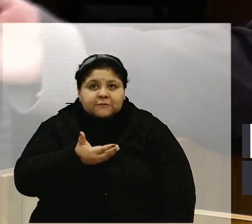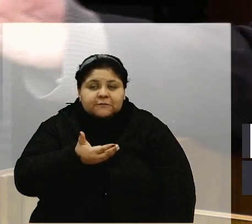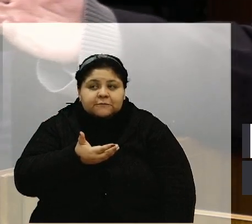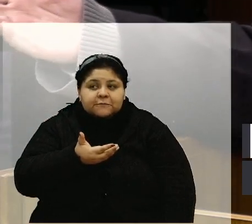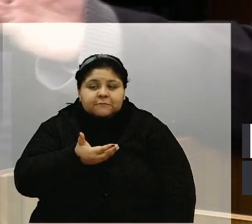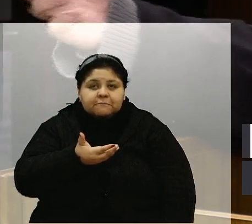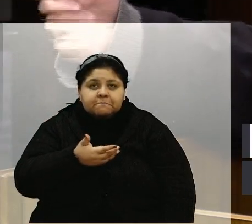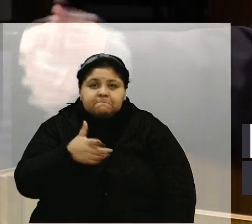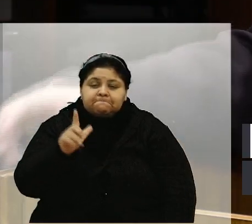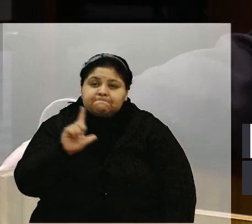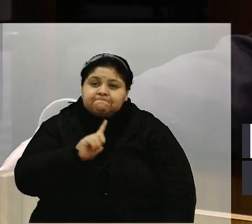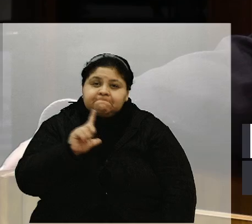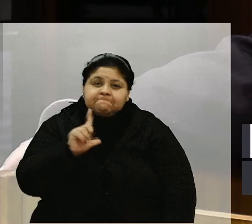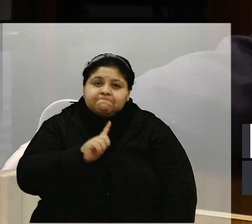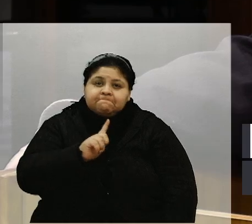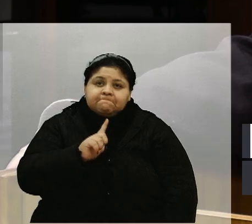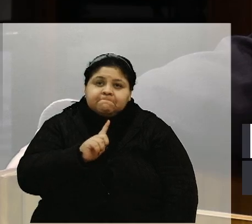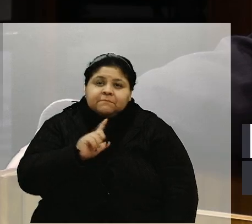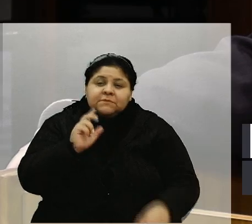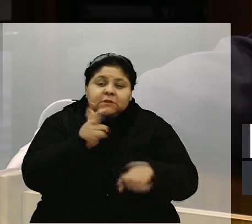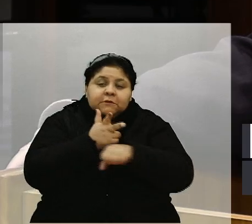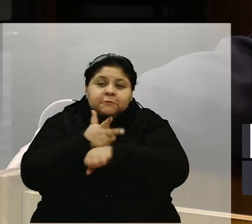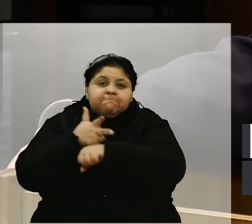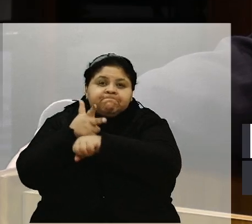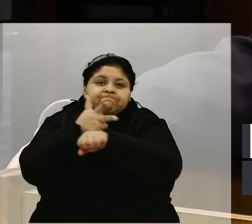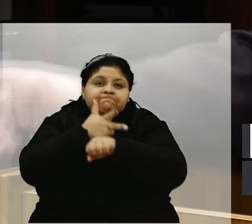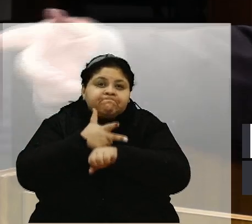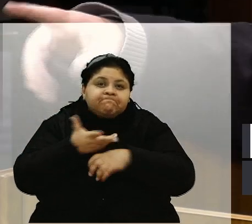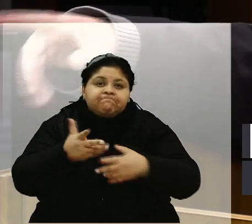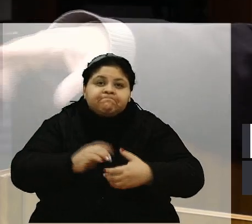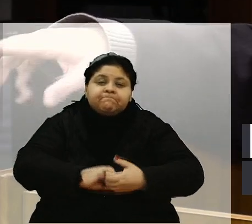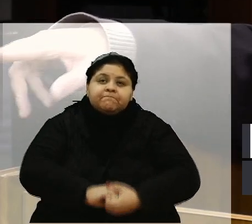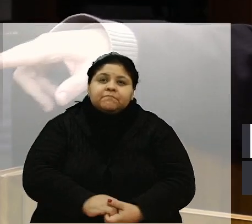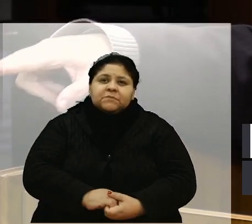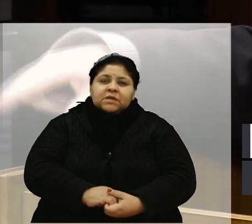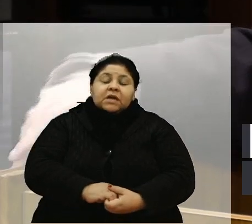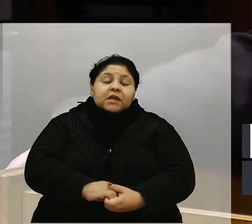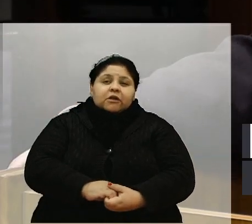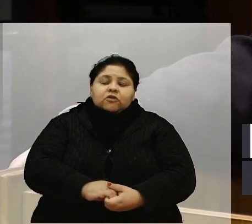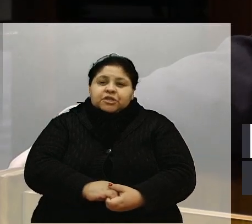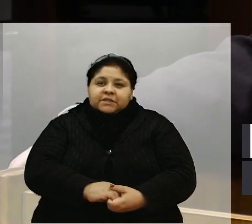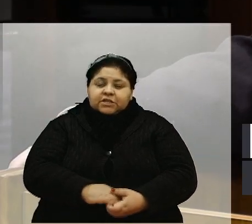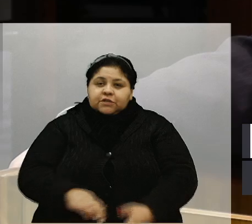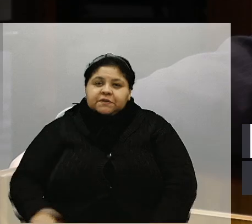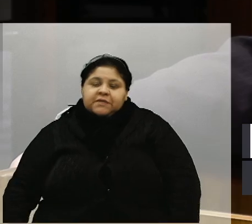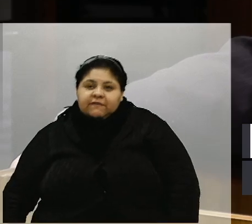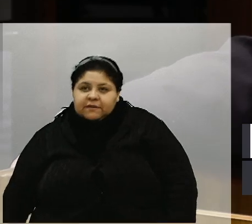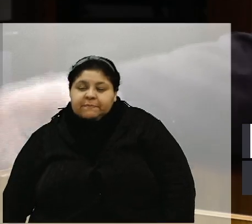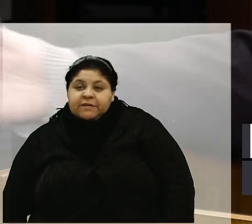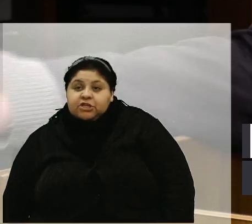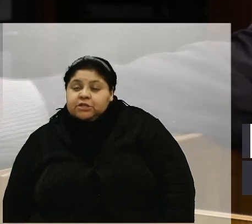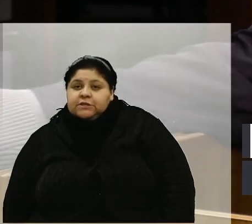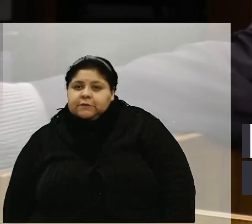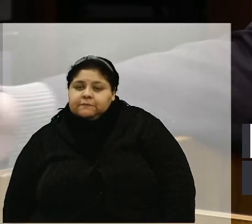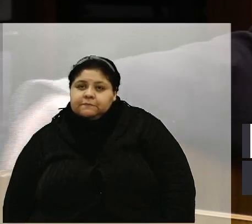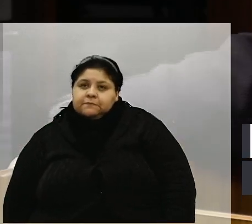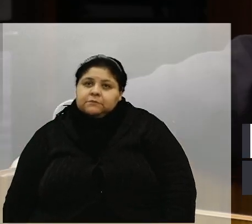Se tiver o vídeo... Esse aí tem áudio? Não tem áudio? Não. Tem?